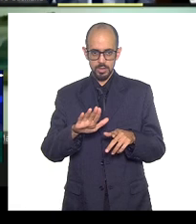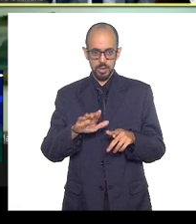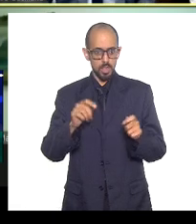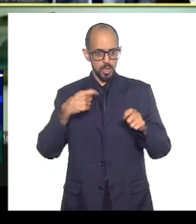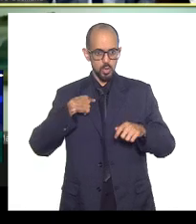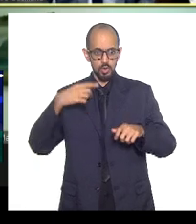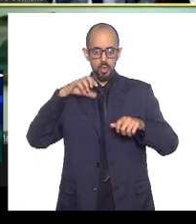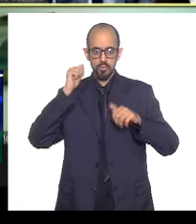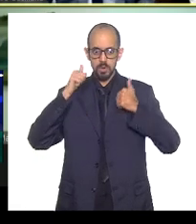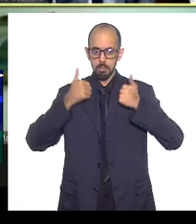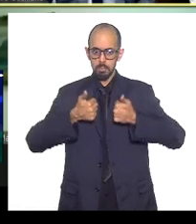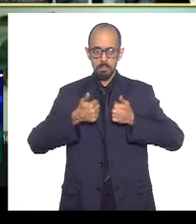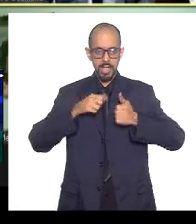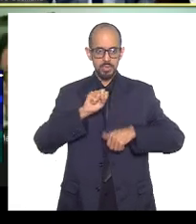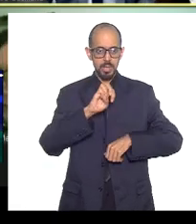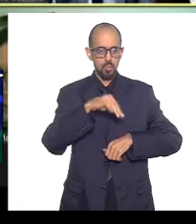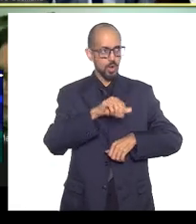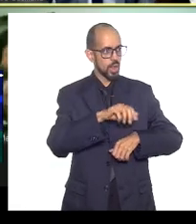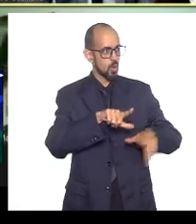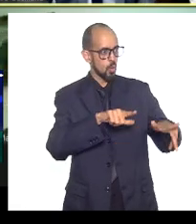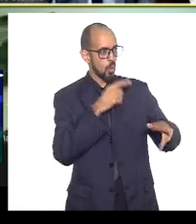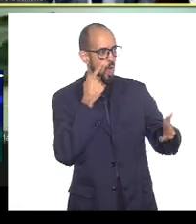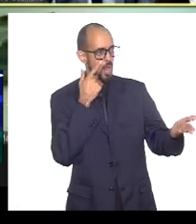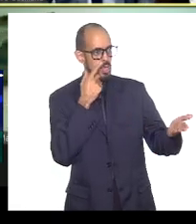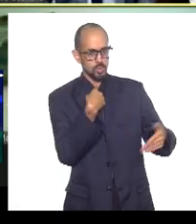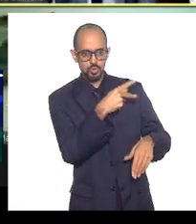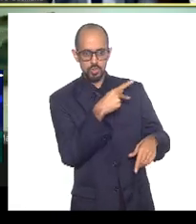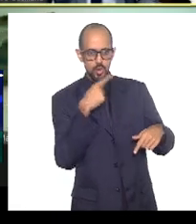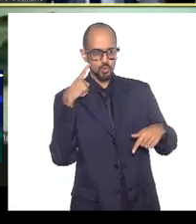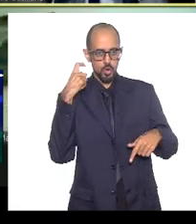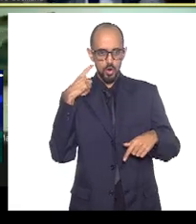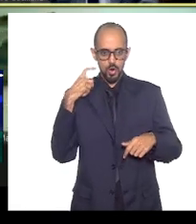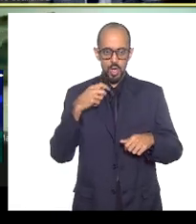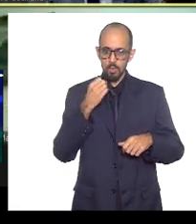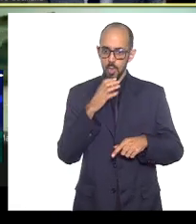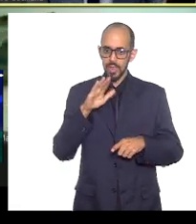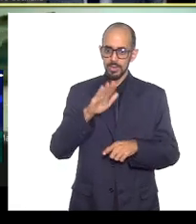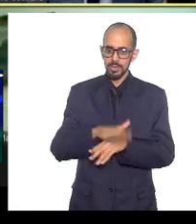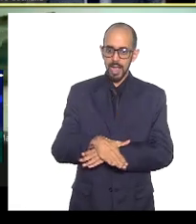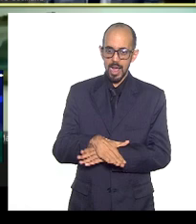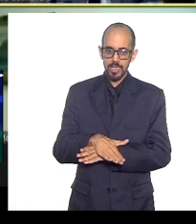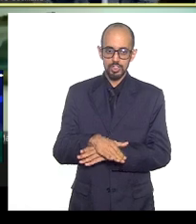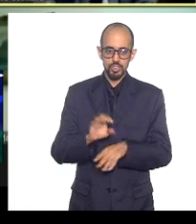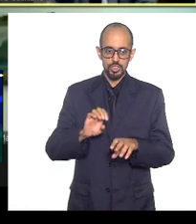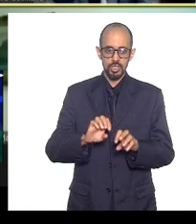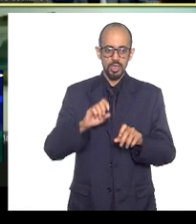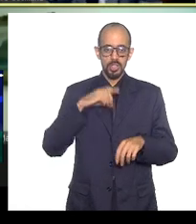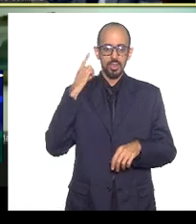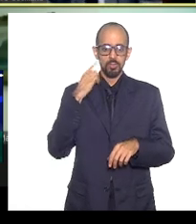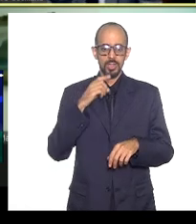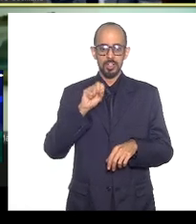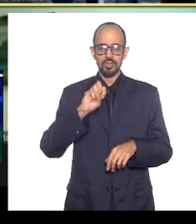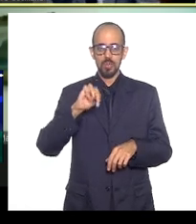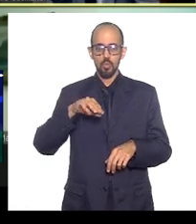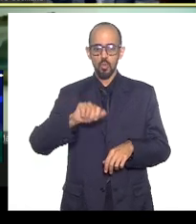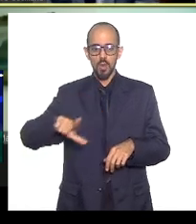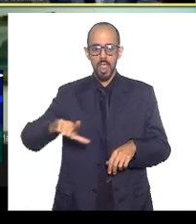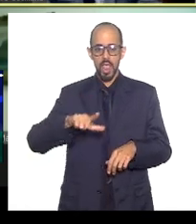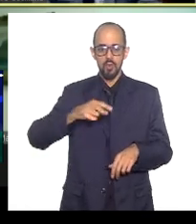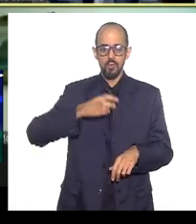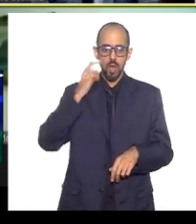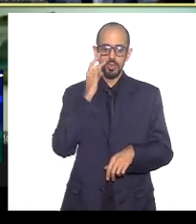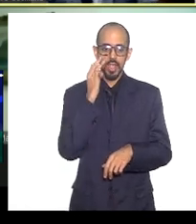ouvindo bem, Samuel. Oi. Boa tarde, deputado Samuel Malafaia, Luiz Paulo, Valdec,